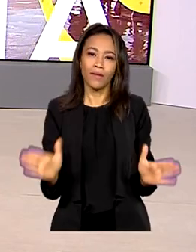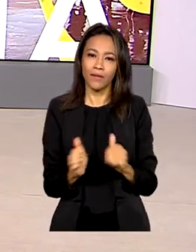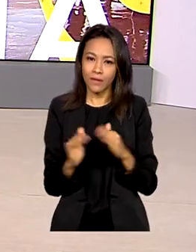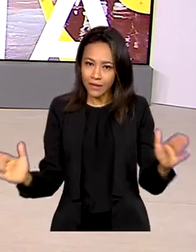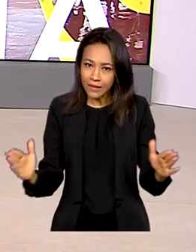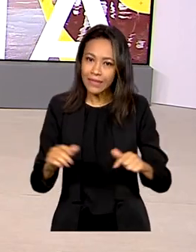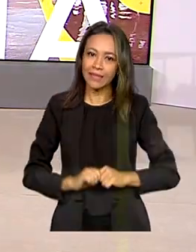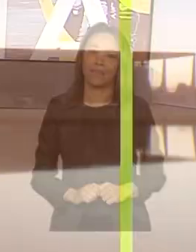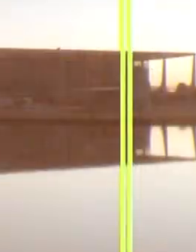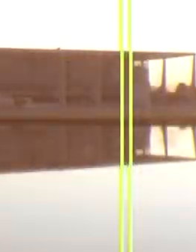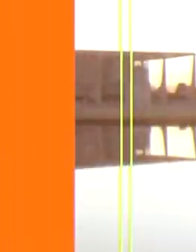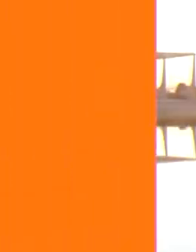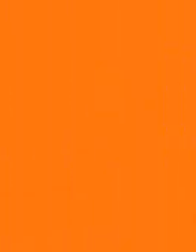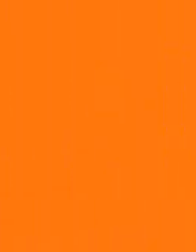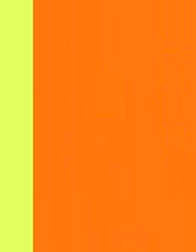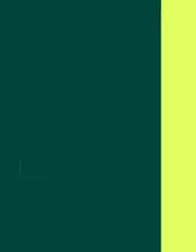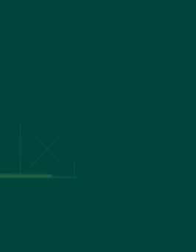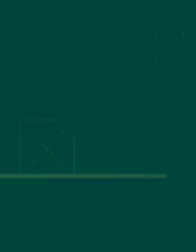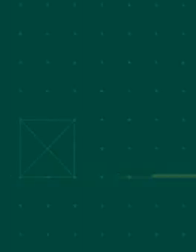no ar.